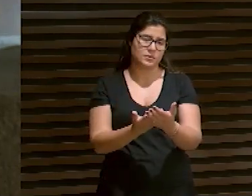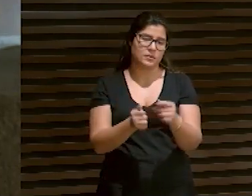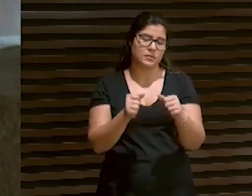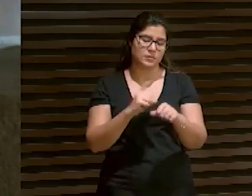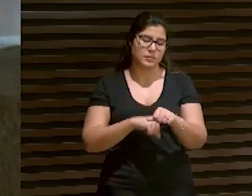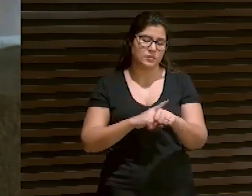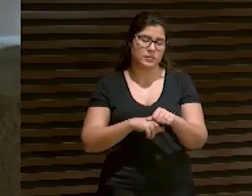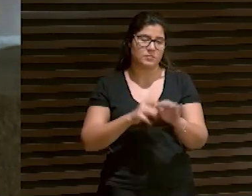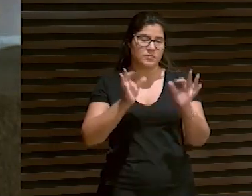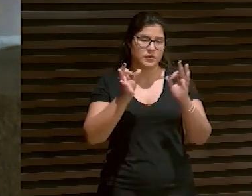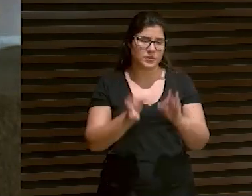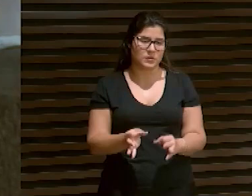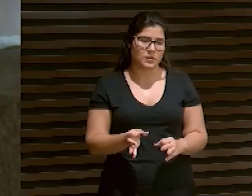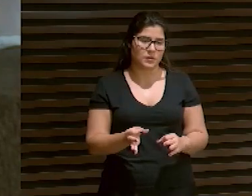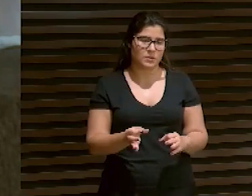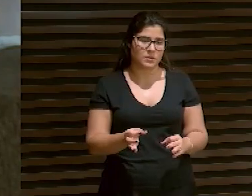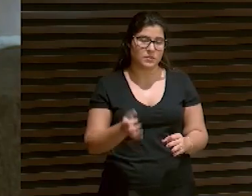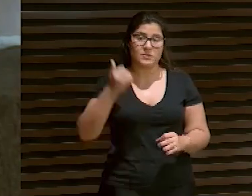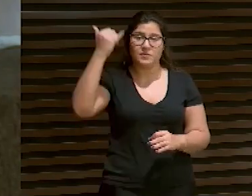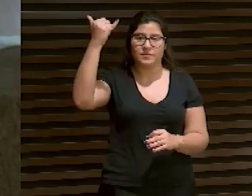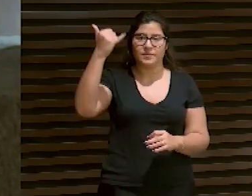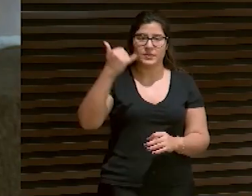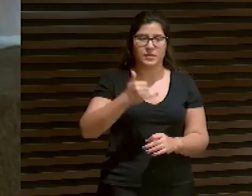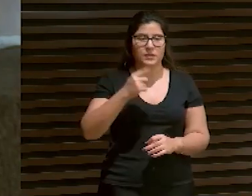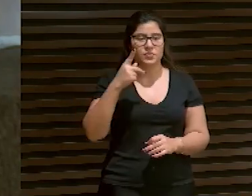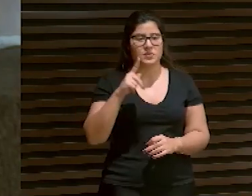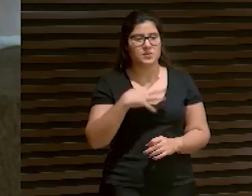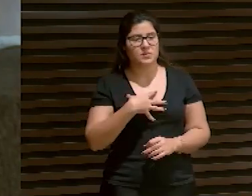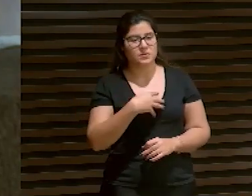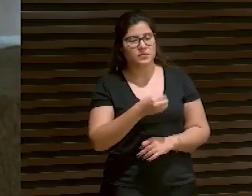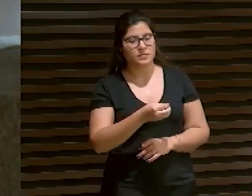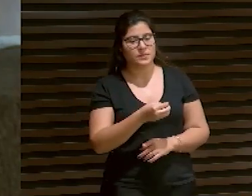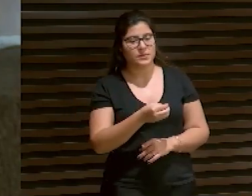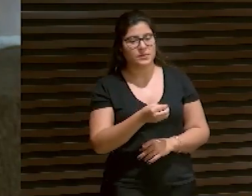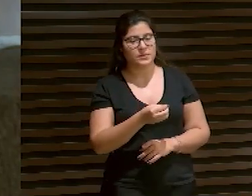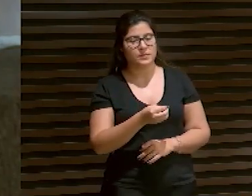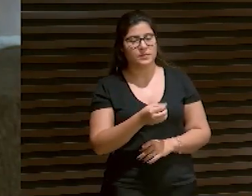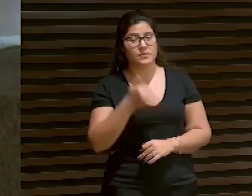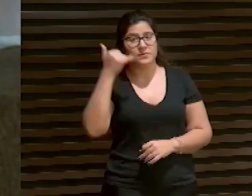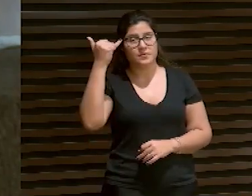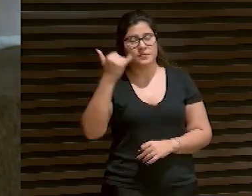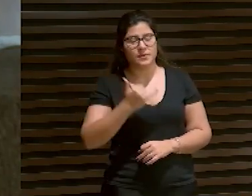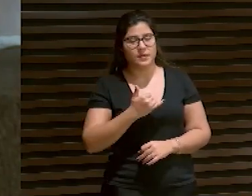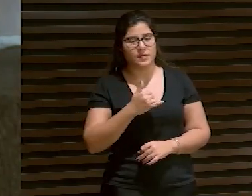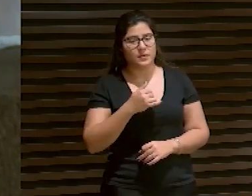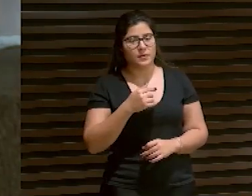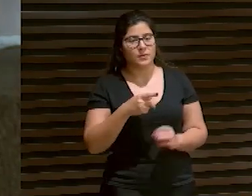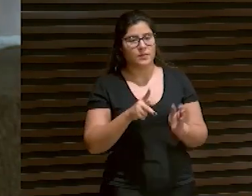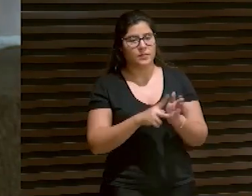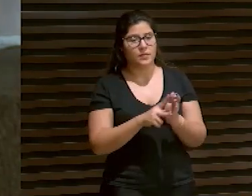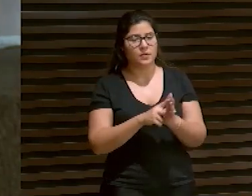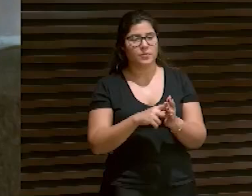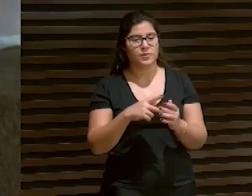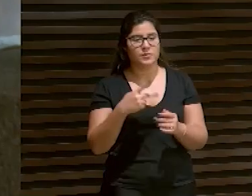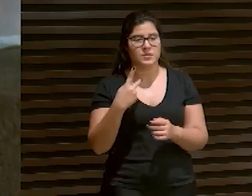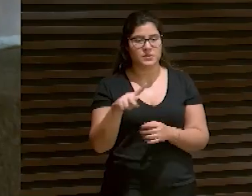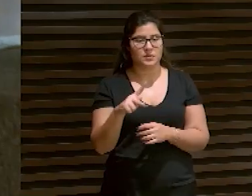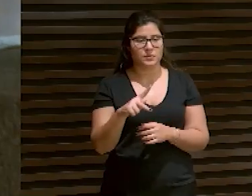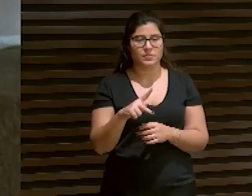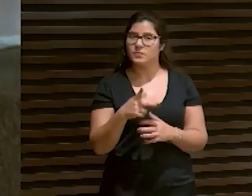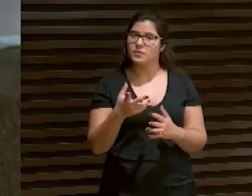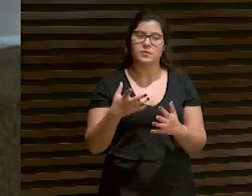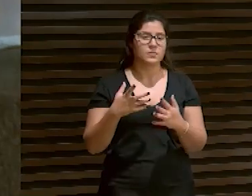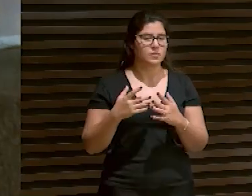e perfeito fosse enviado o seu Filho. Ele veio para aqueles que eram seus, e estes que eram seus não o